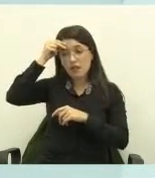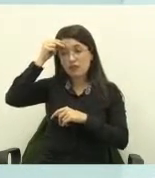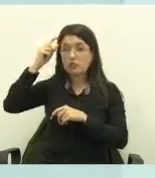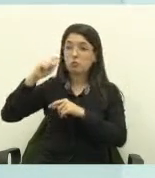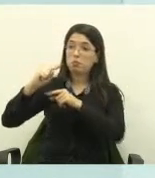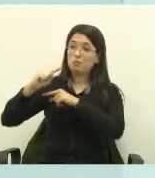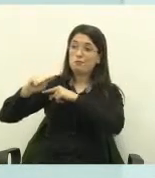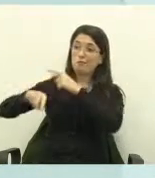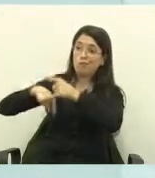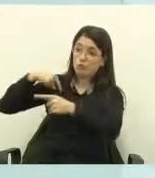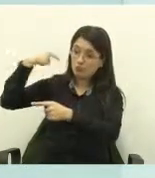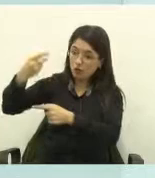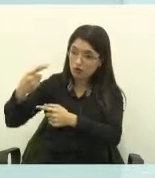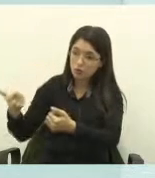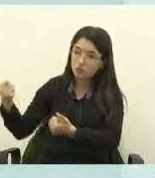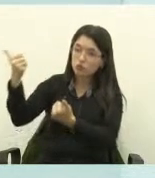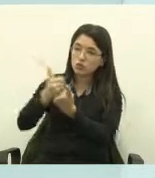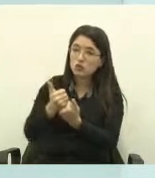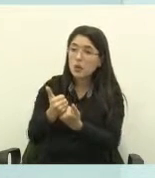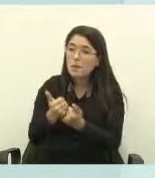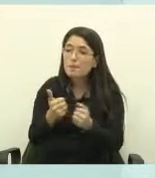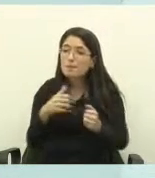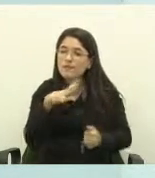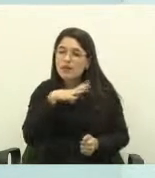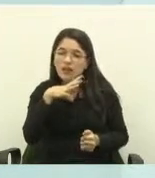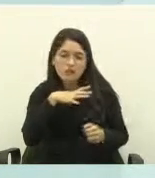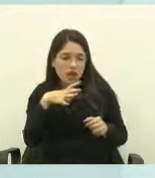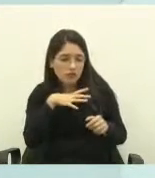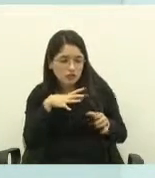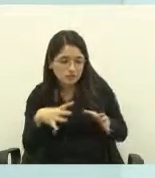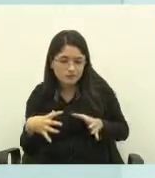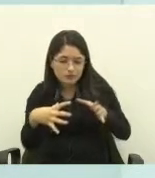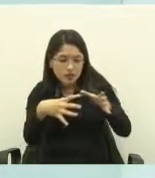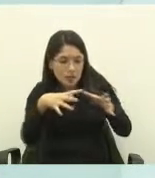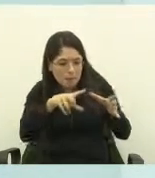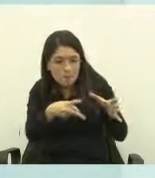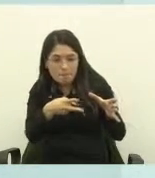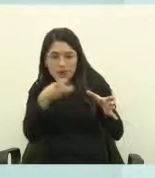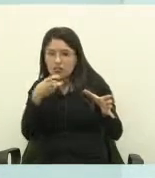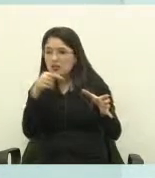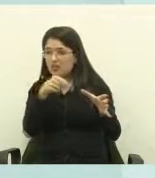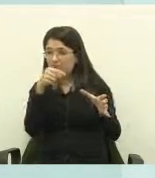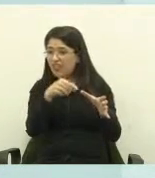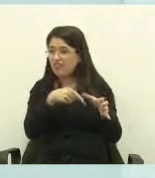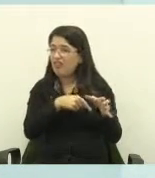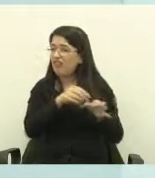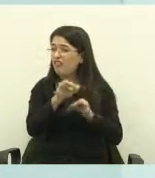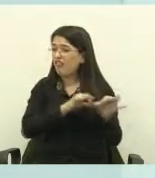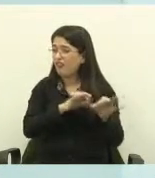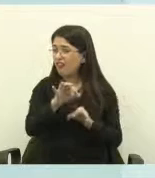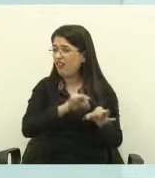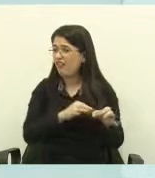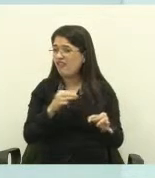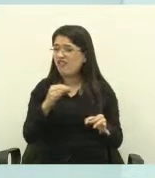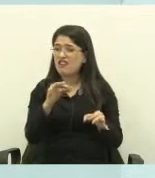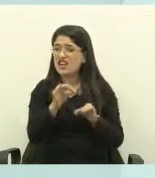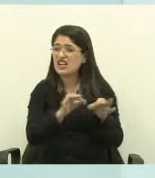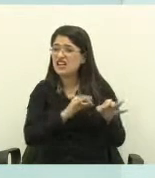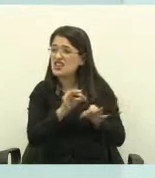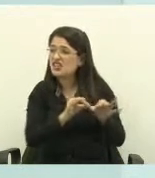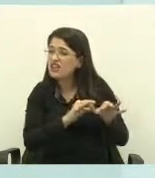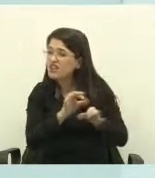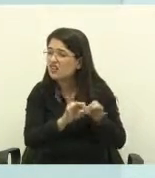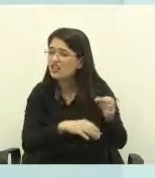cidade, porque a cidade está mal organizada, a cidade está mal planejada, e eu, como vereador